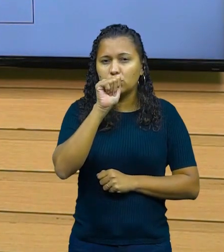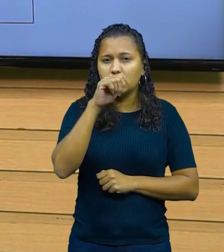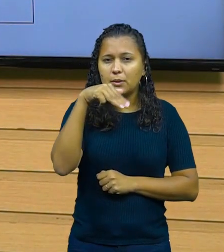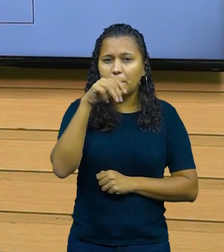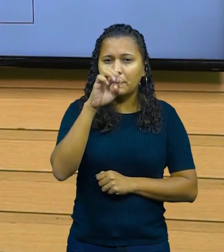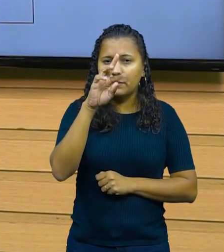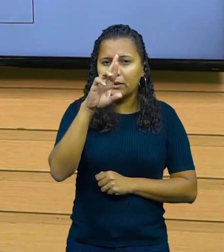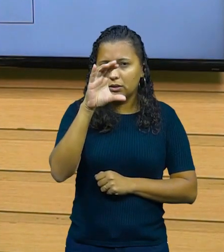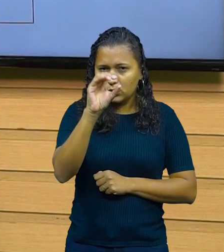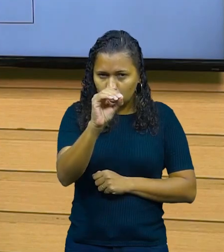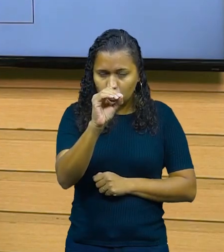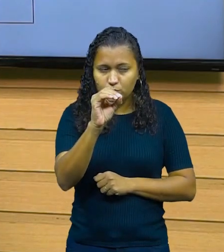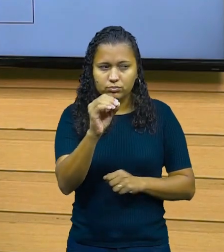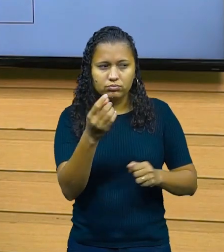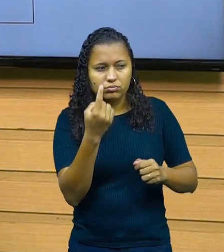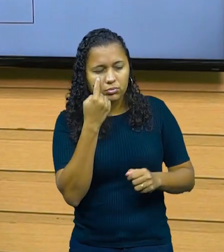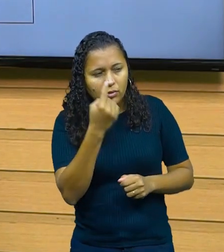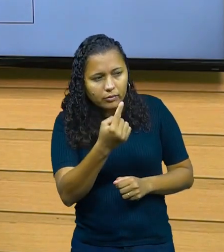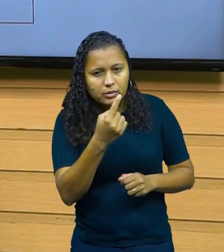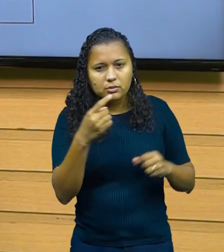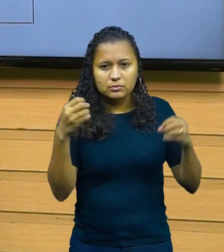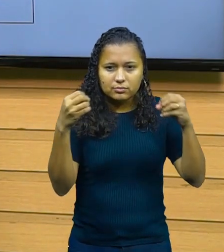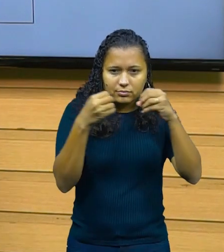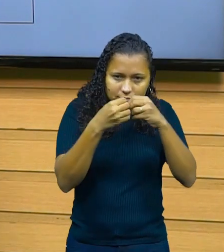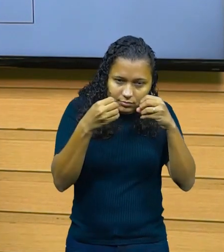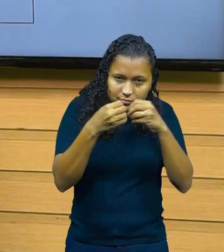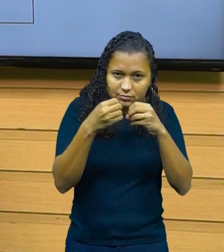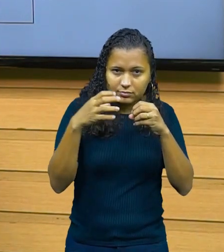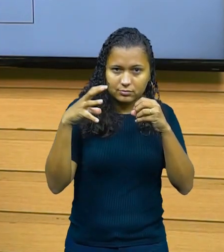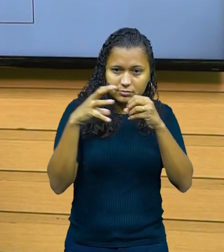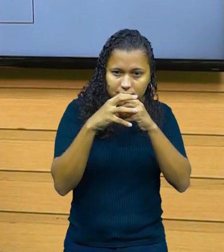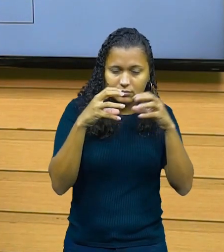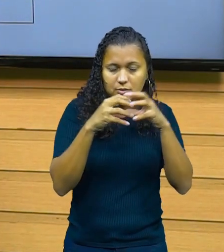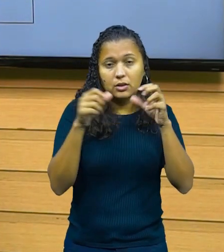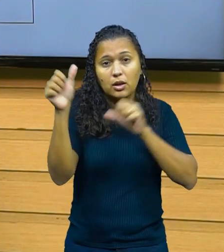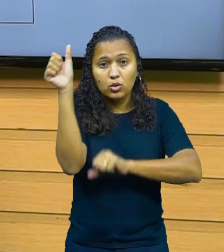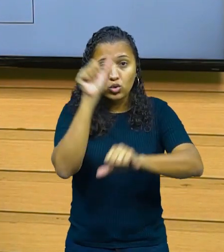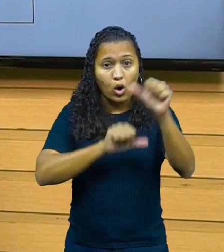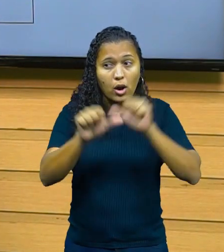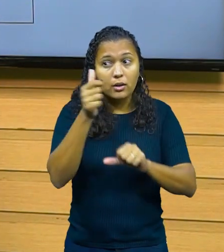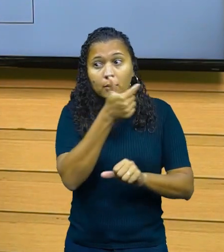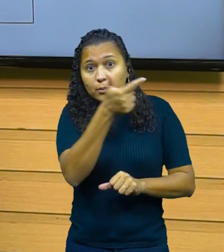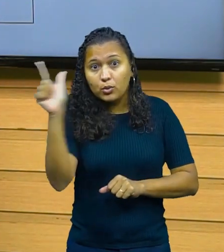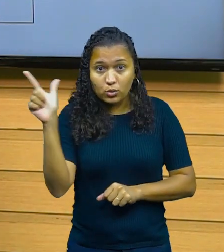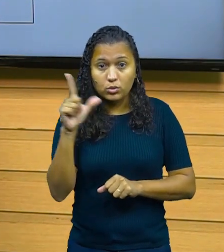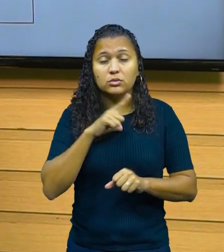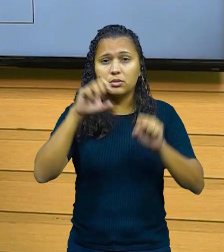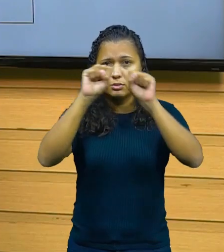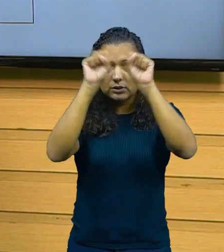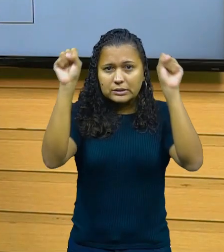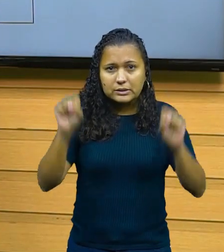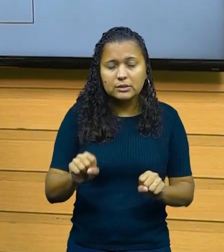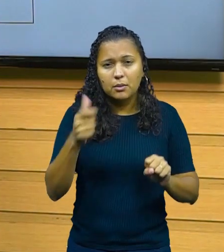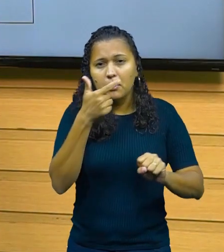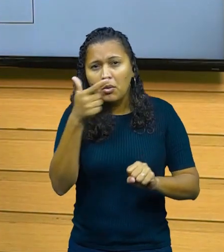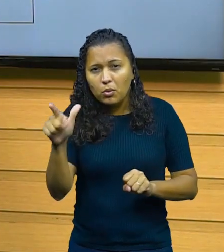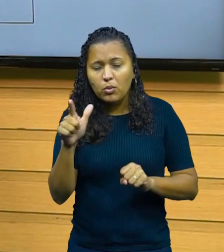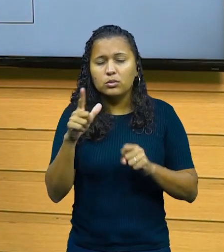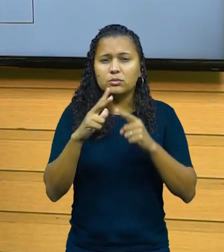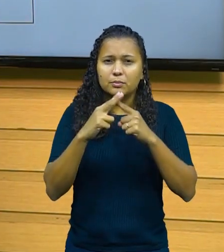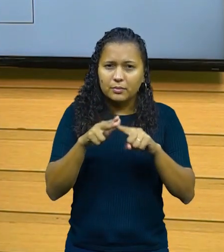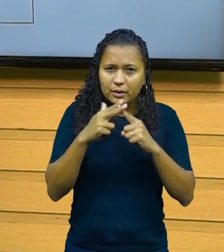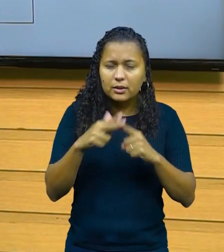peça, e essa peça ela vai ser intercambiada, ou seja, ela vai ser trocada por outra peça dentro de um sistema, dentro de um componente